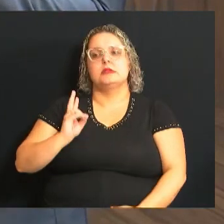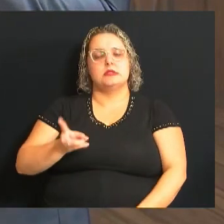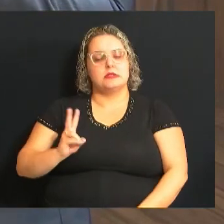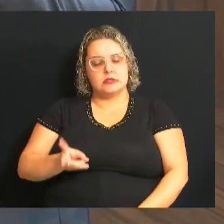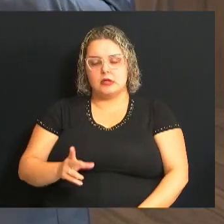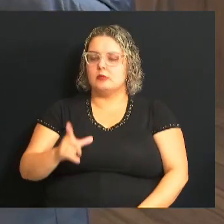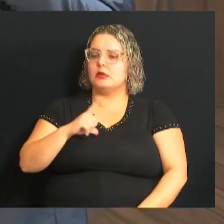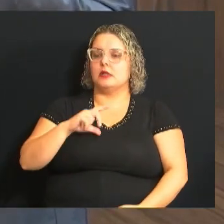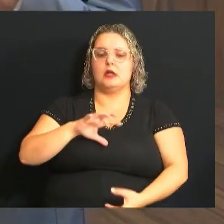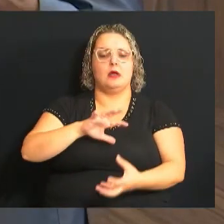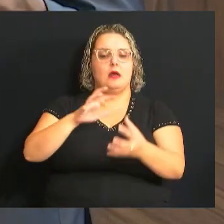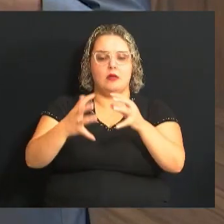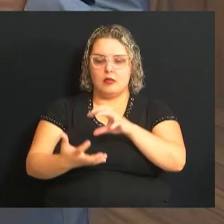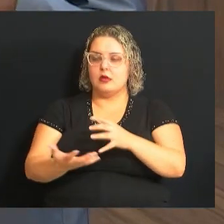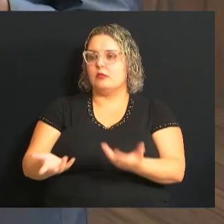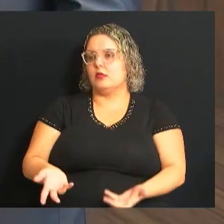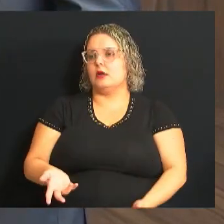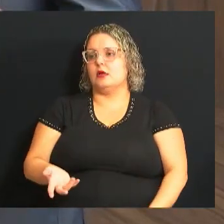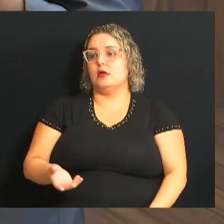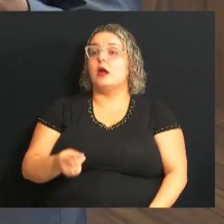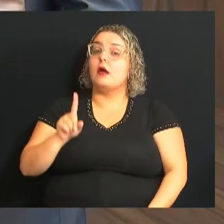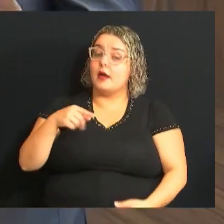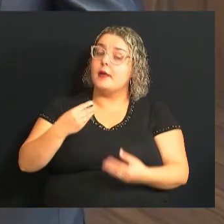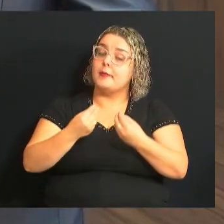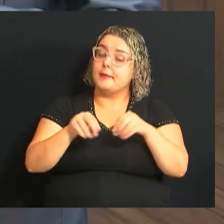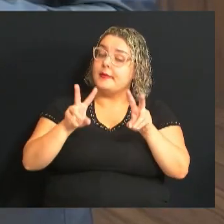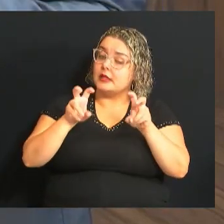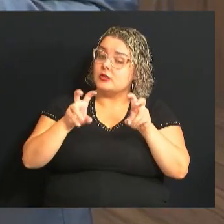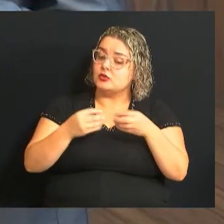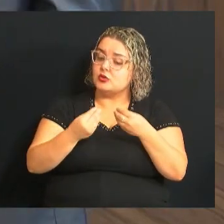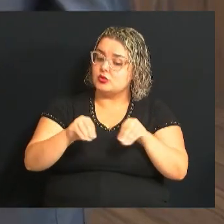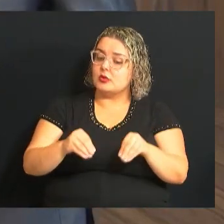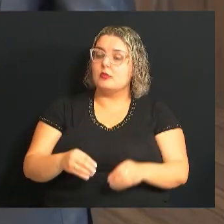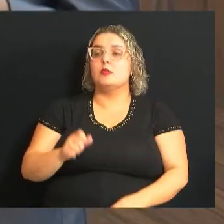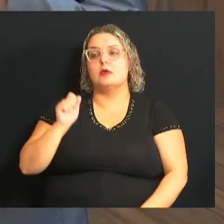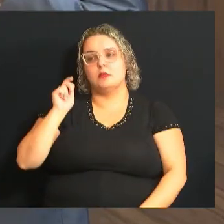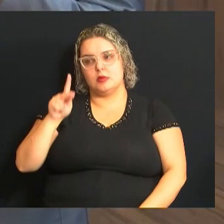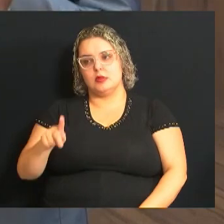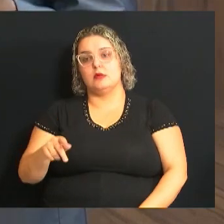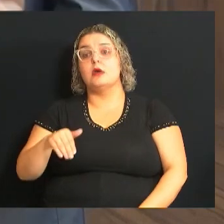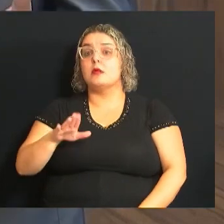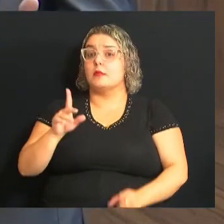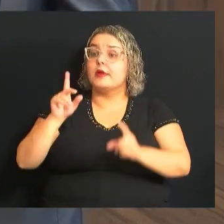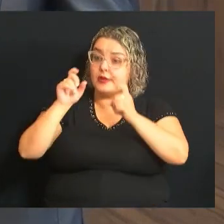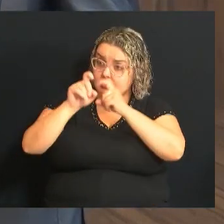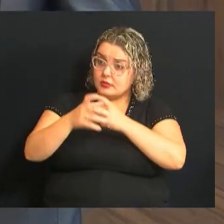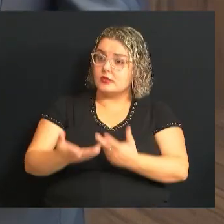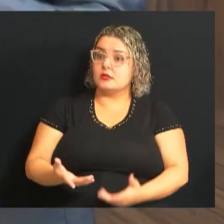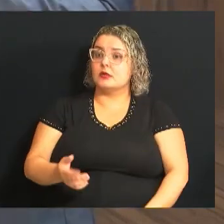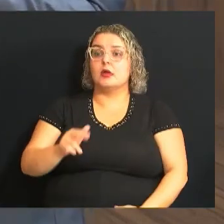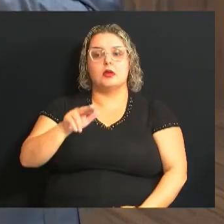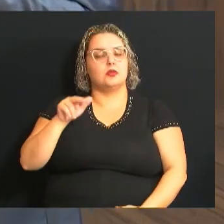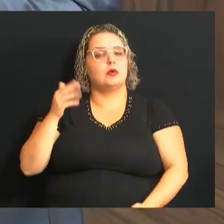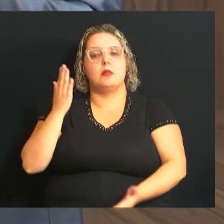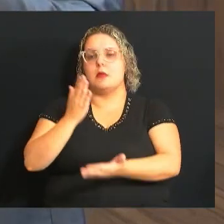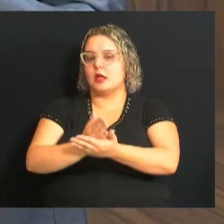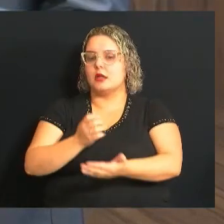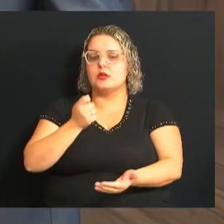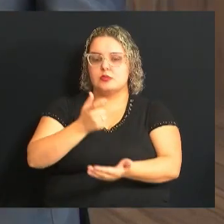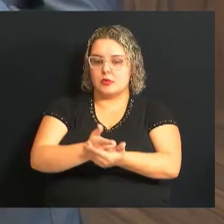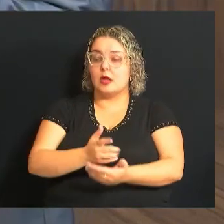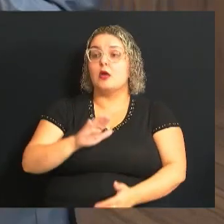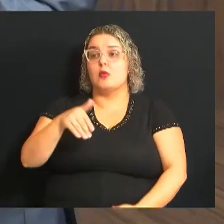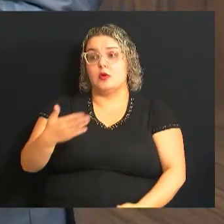sempre vamos dizer assim, é prejudicial entre aspas para o aposentado, cada vez é mais difícil, então nunca deixar de contribuir, porque a hora que chegar o